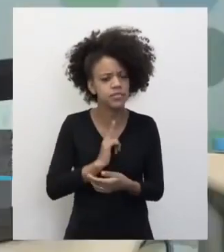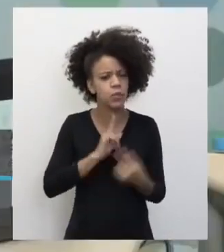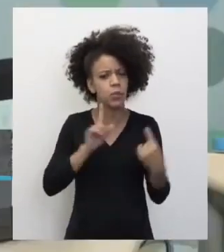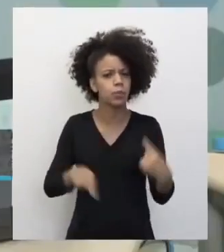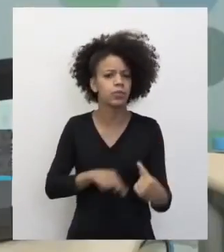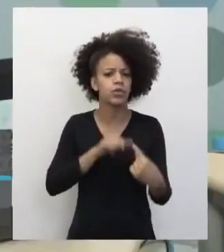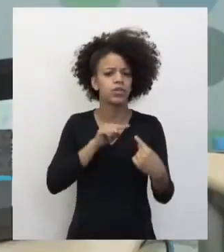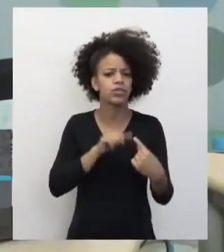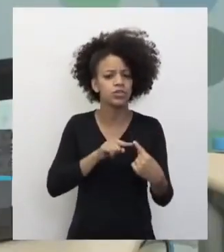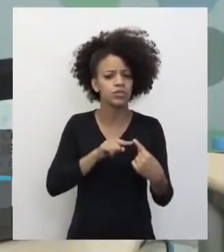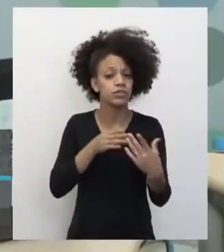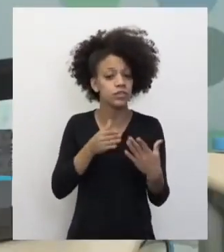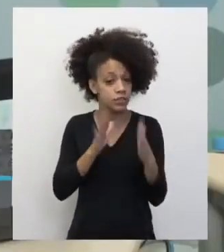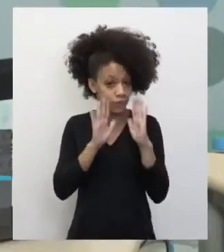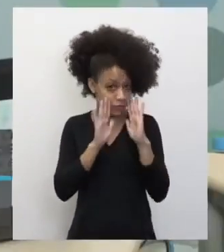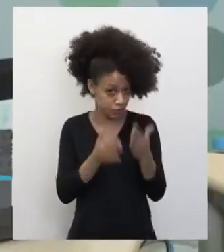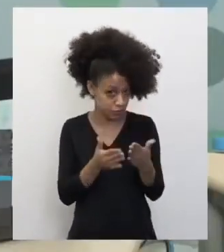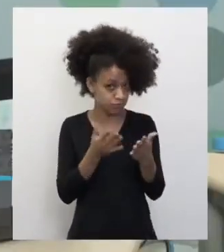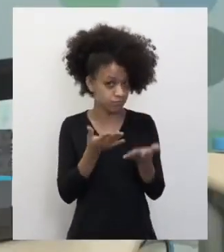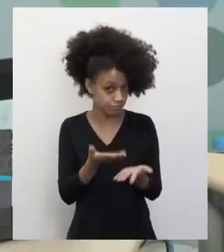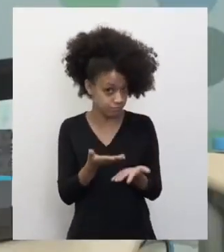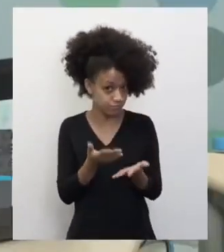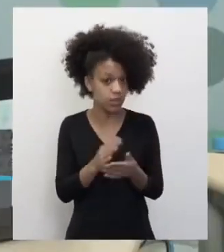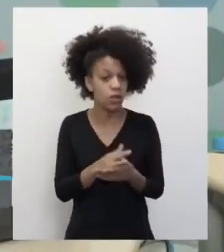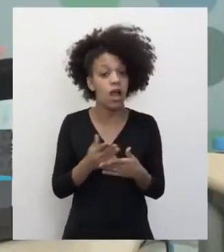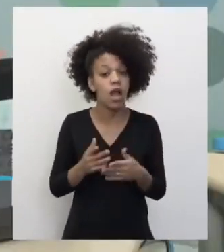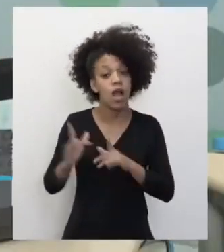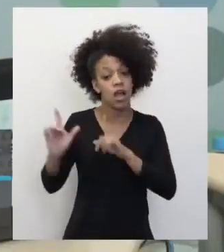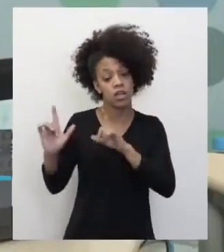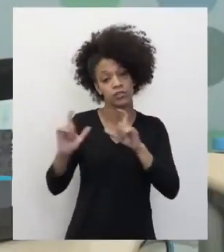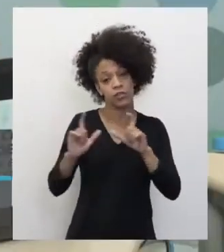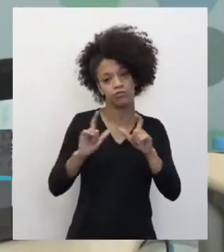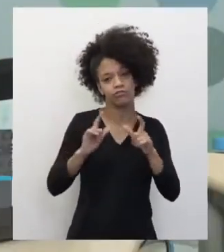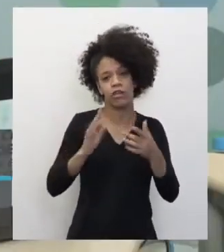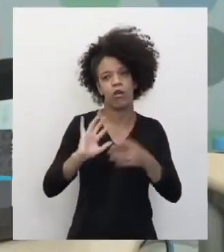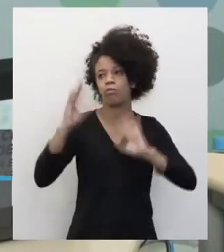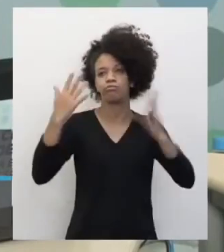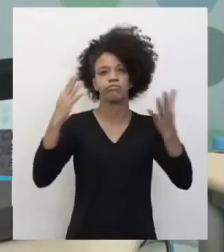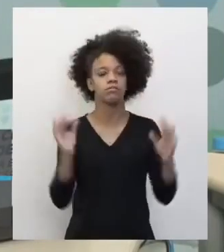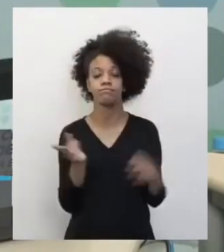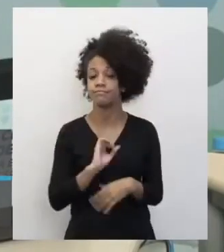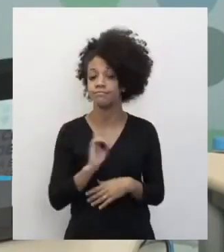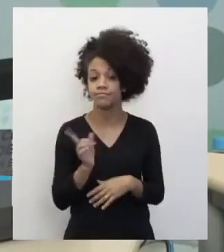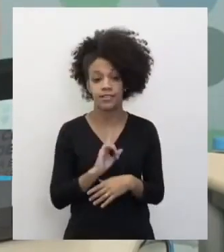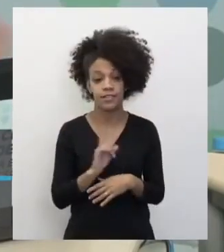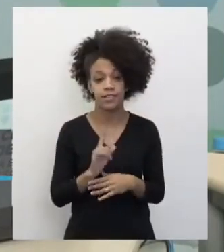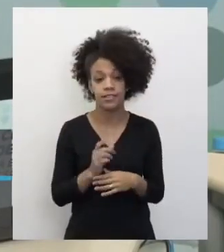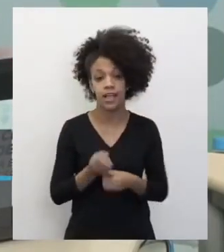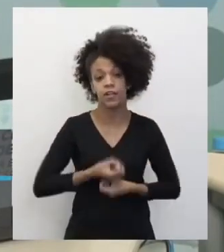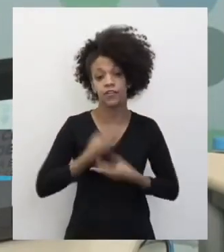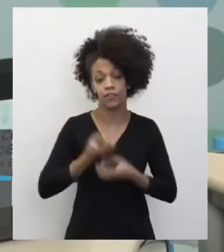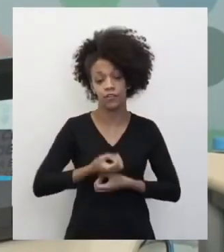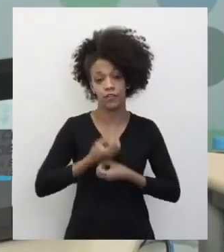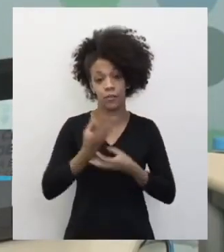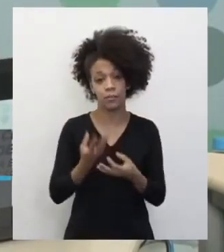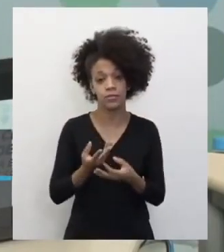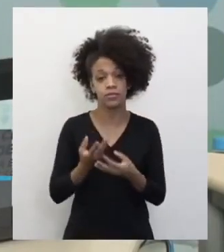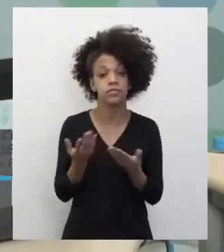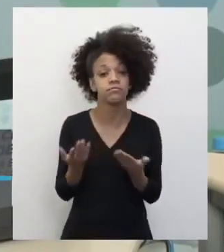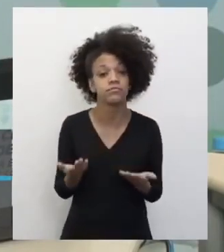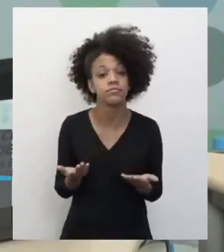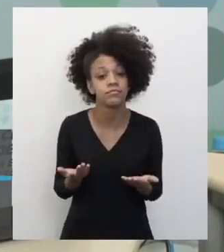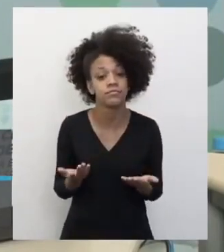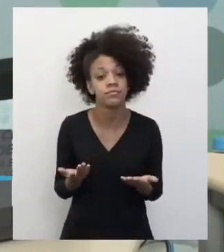e intenção, tá? Então, as fotos não aparecem do nada e elas não estão nas notícias em que elas estão